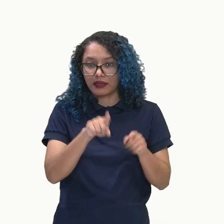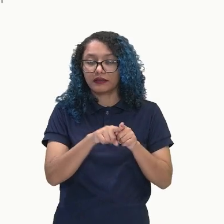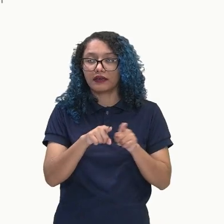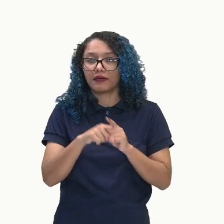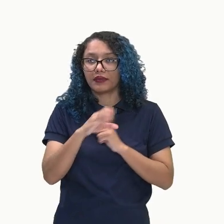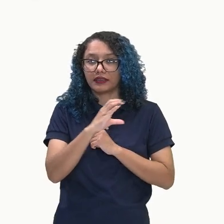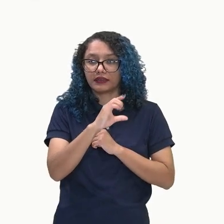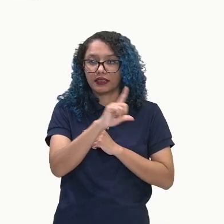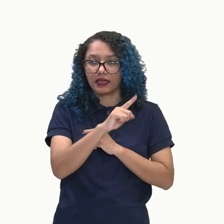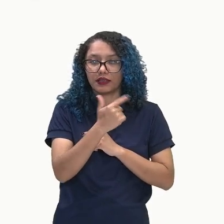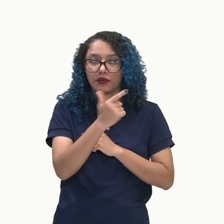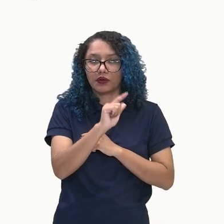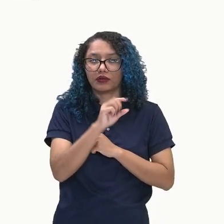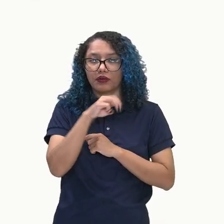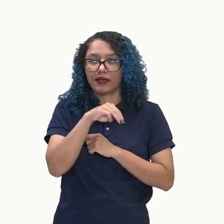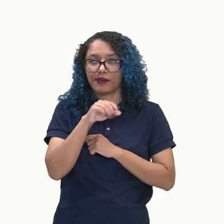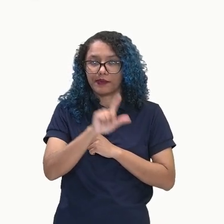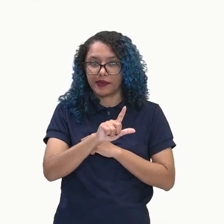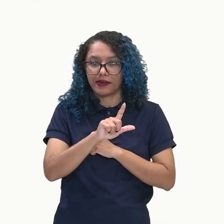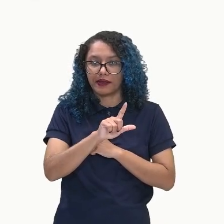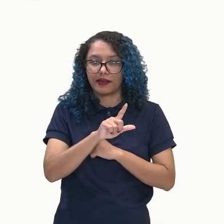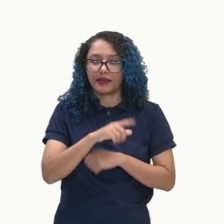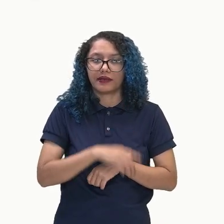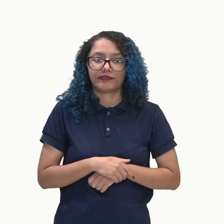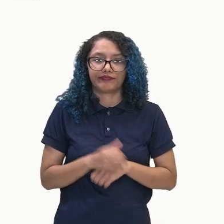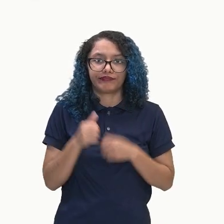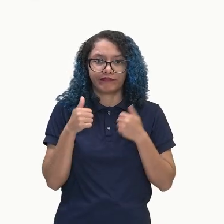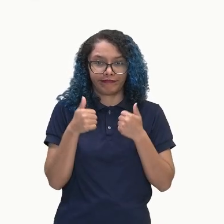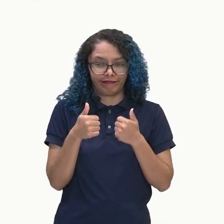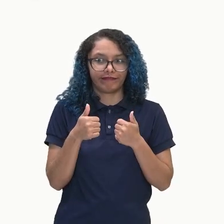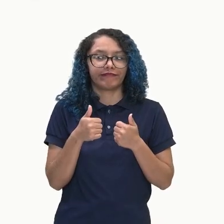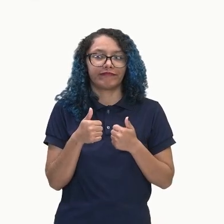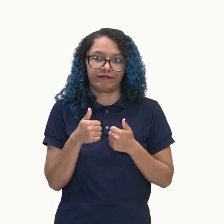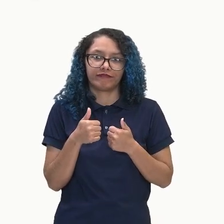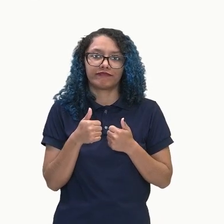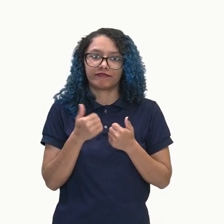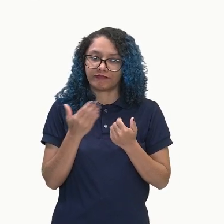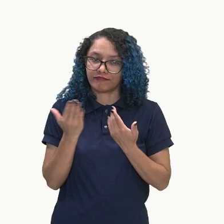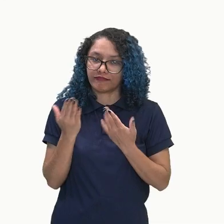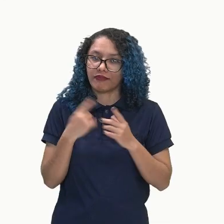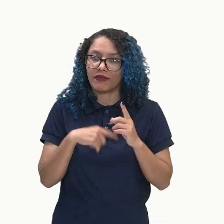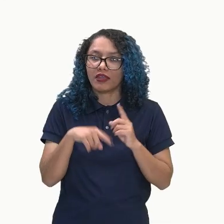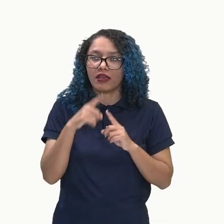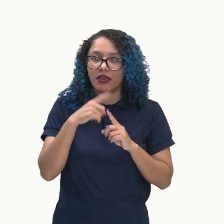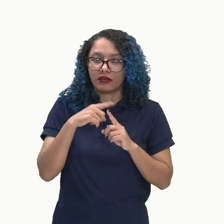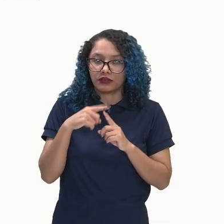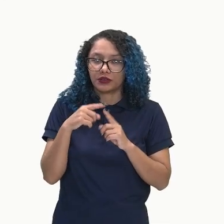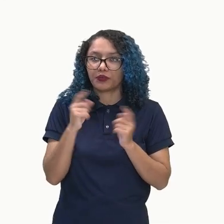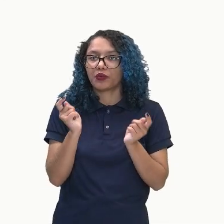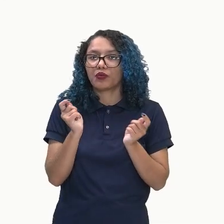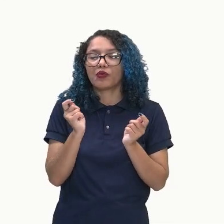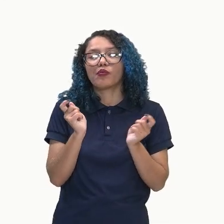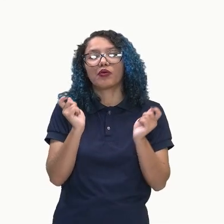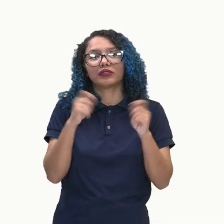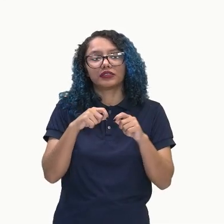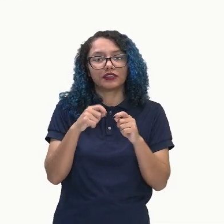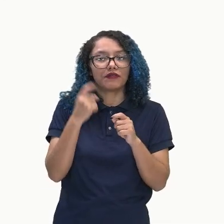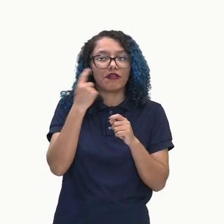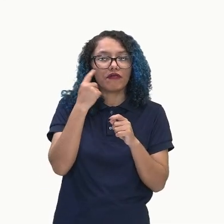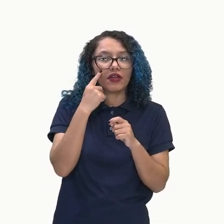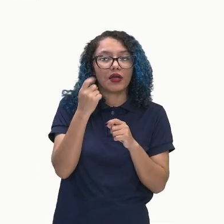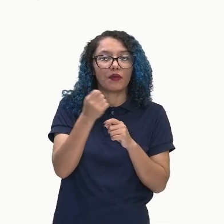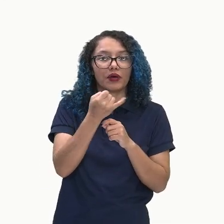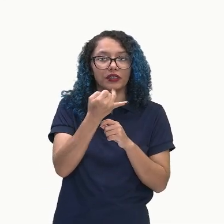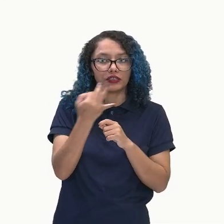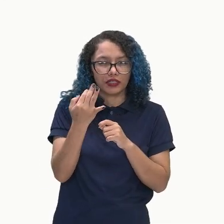centilitro e mililitro. Tudo bem? Aí são as unidades de capacidade, todas